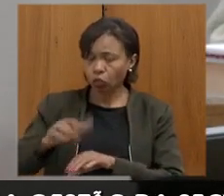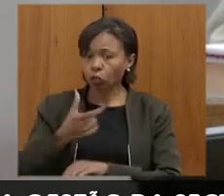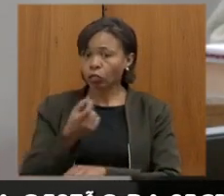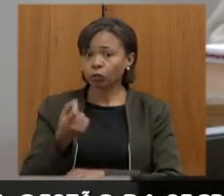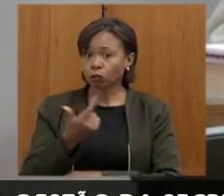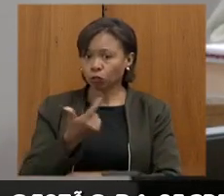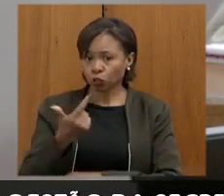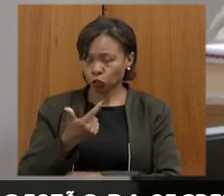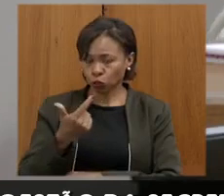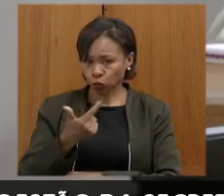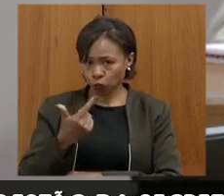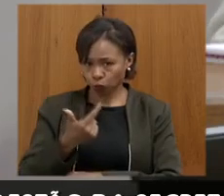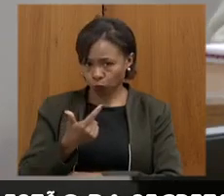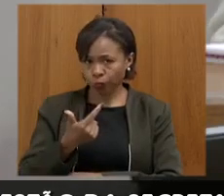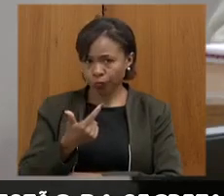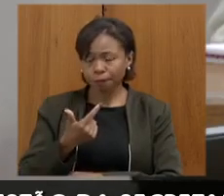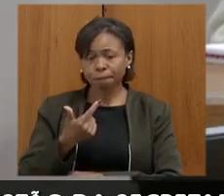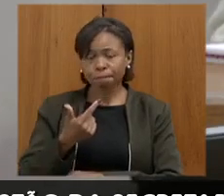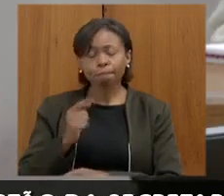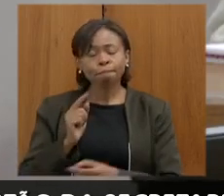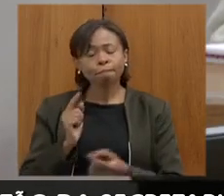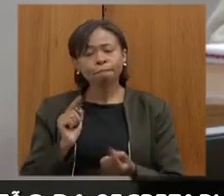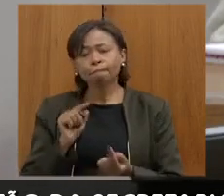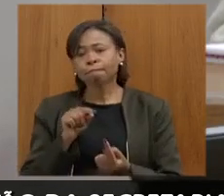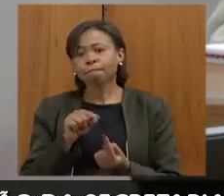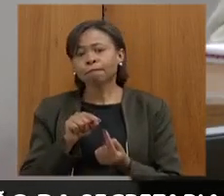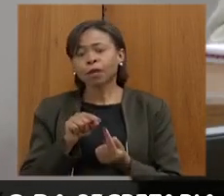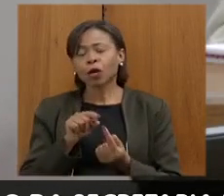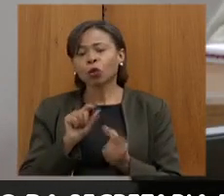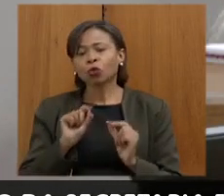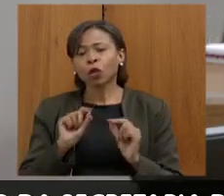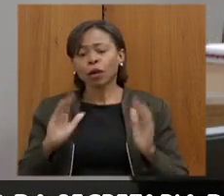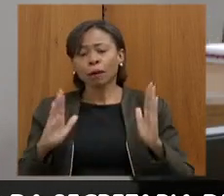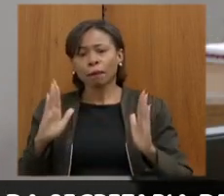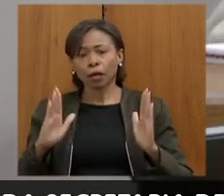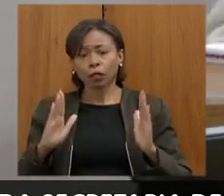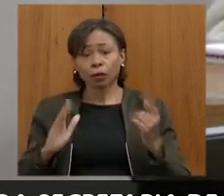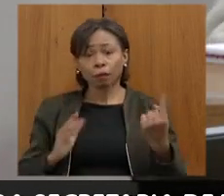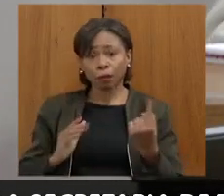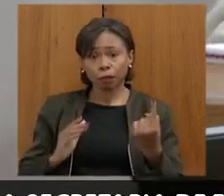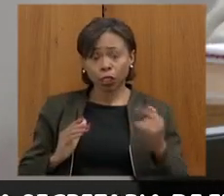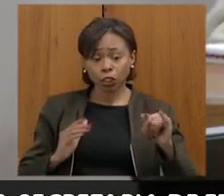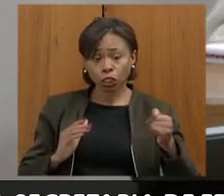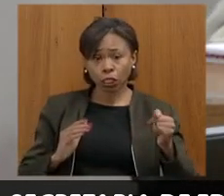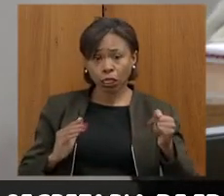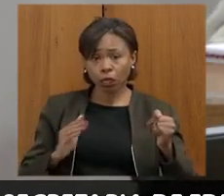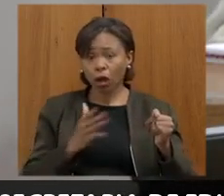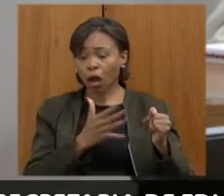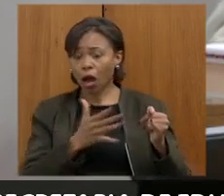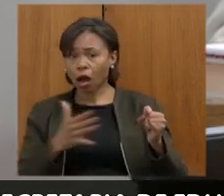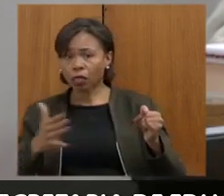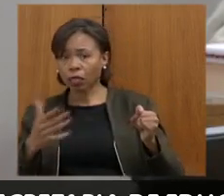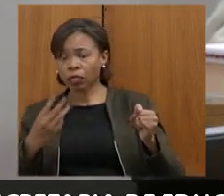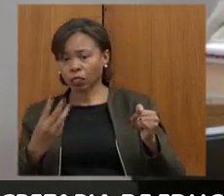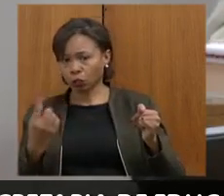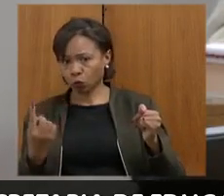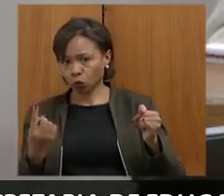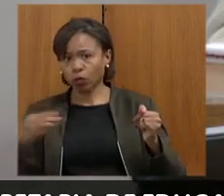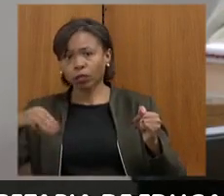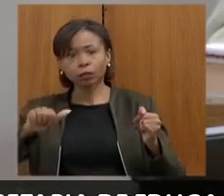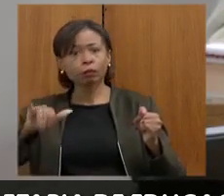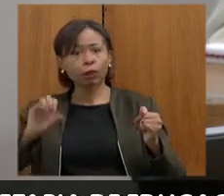Assembleia Fiscaliza, considerando o período de 1º de janeiro a 31 de maio, e a receber, discutir e votar